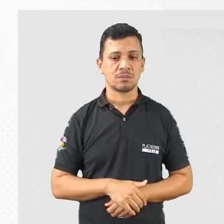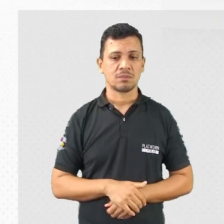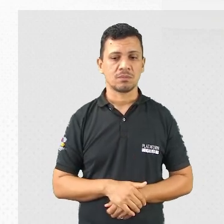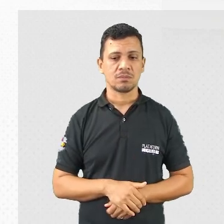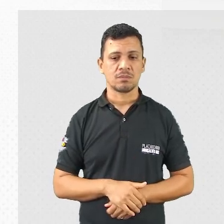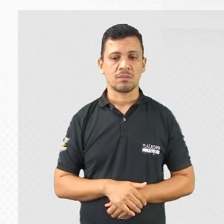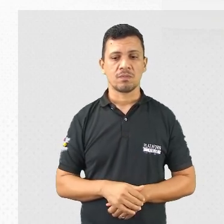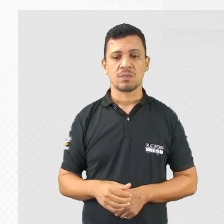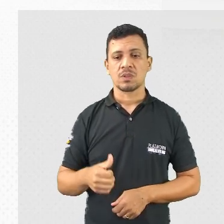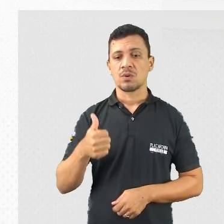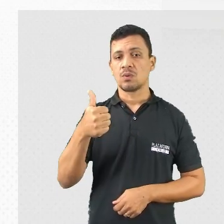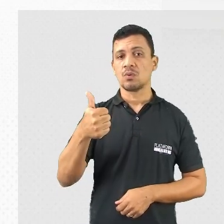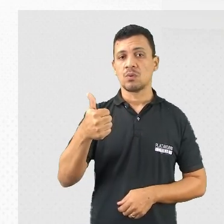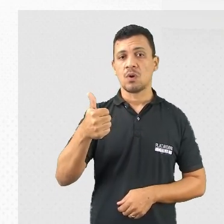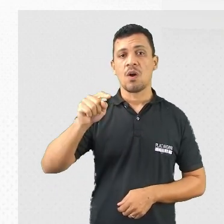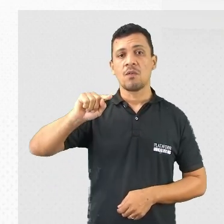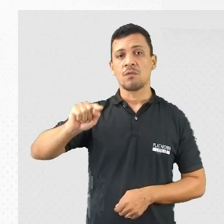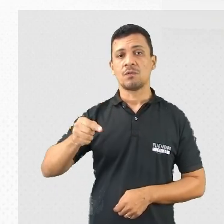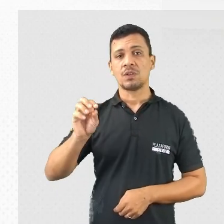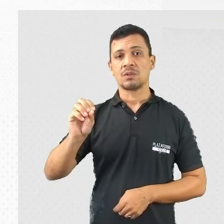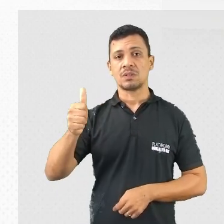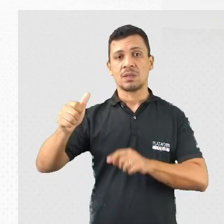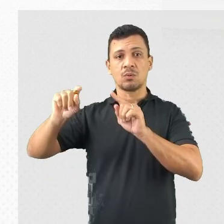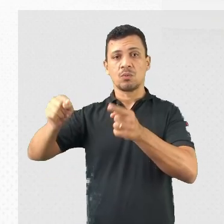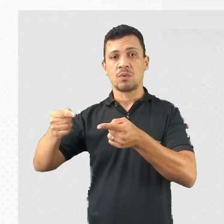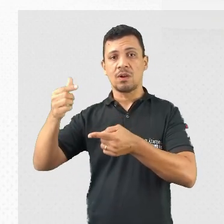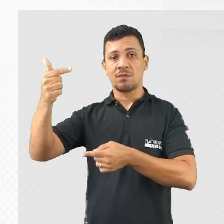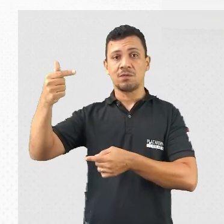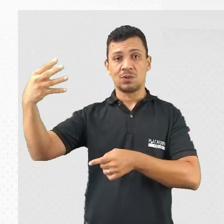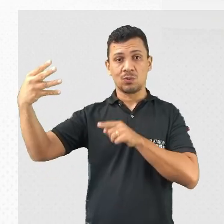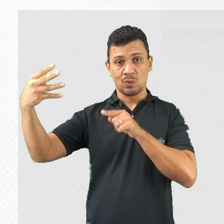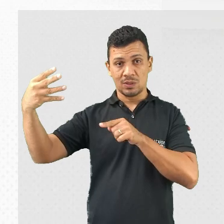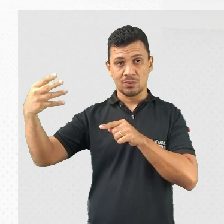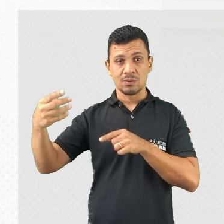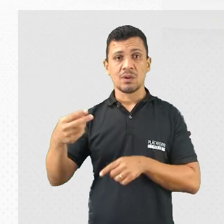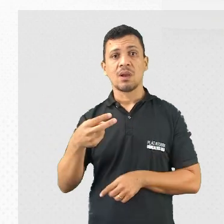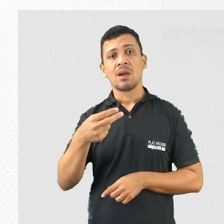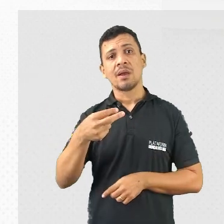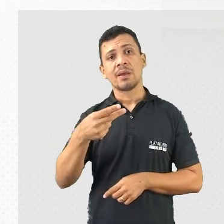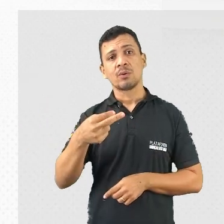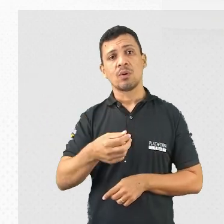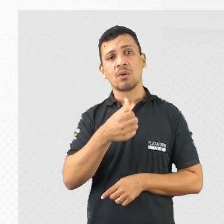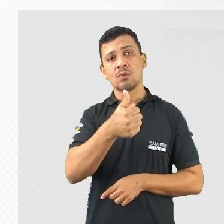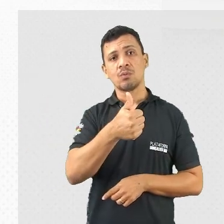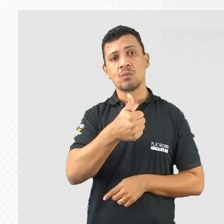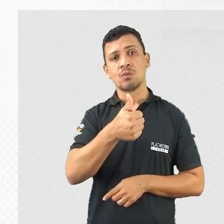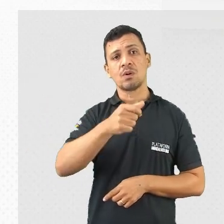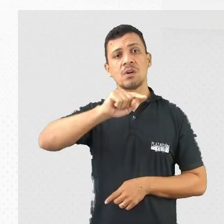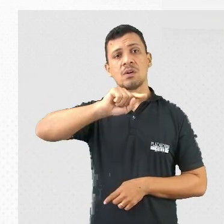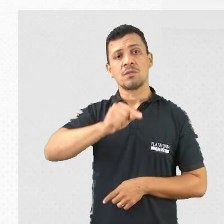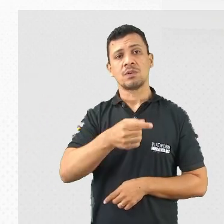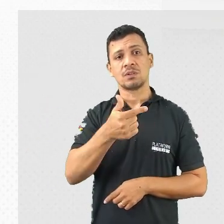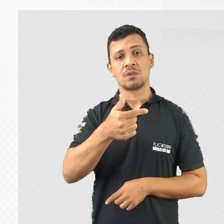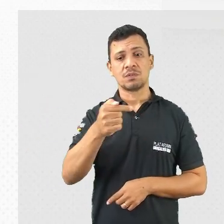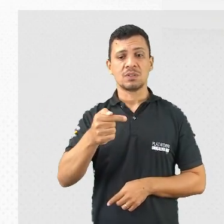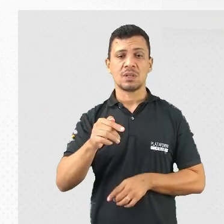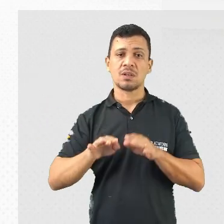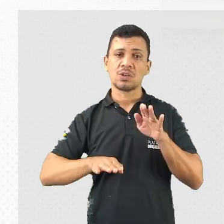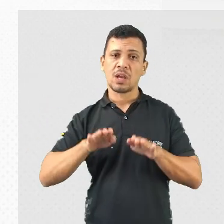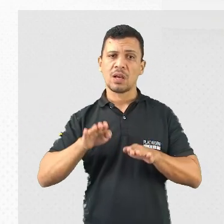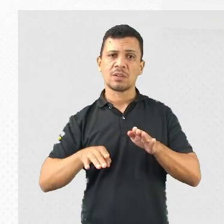1,01 elevado a 24 é igual a 1,27, ó. Então a questão às vezes te